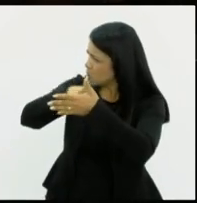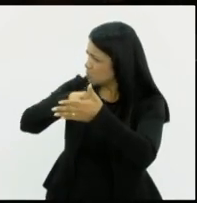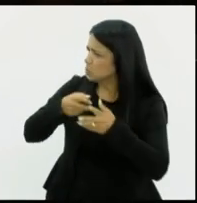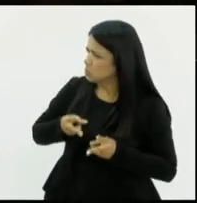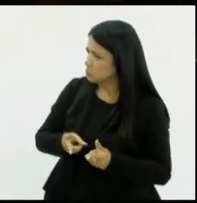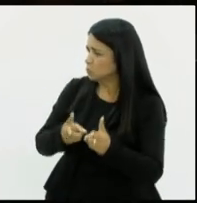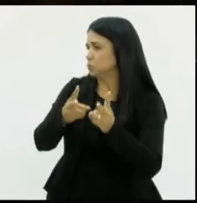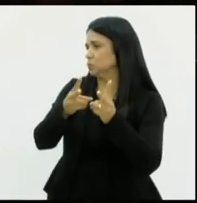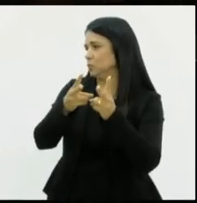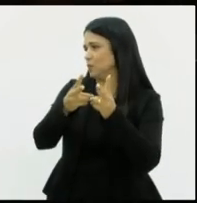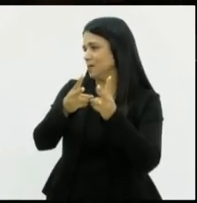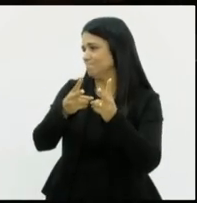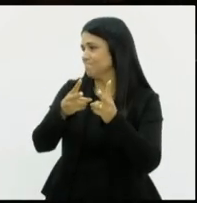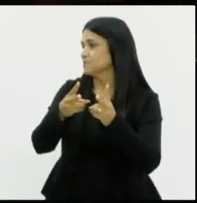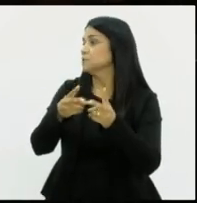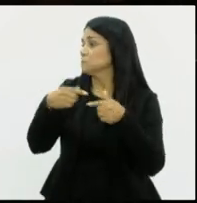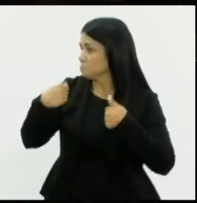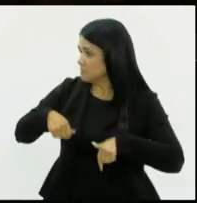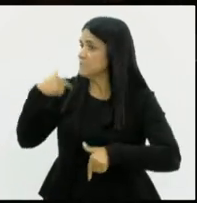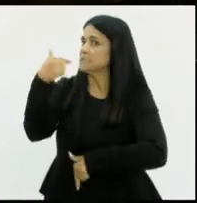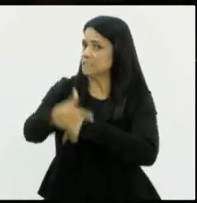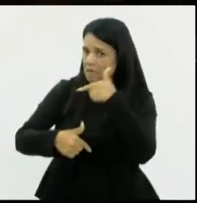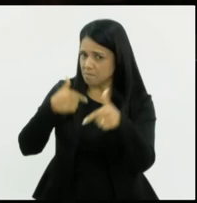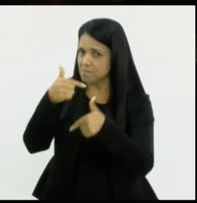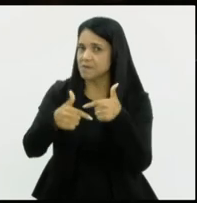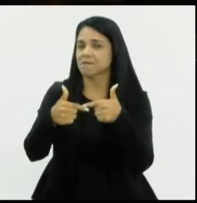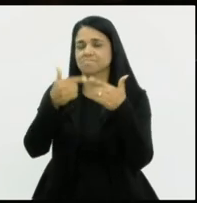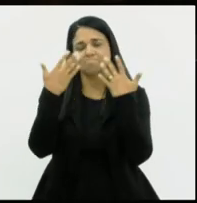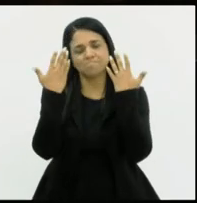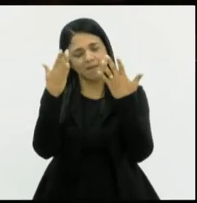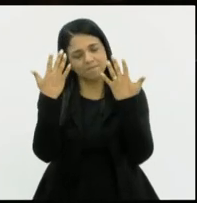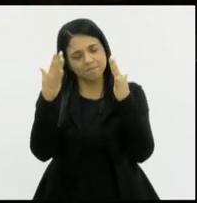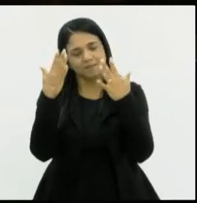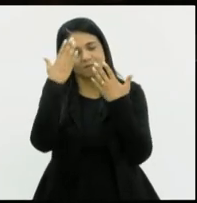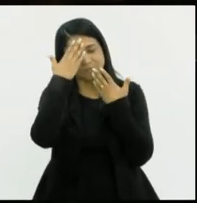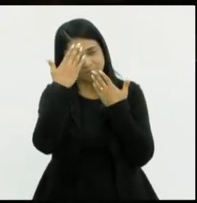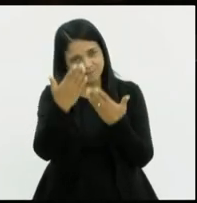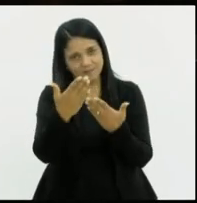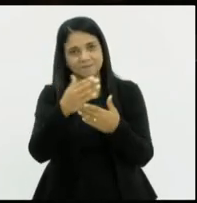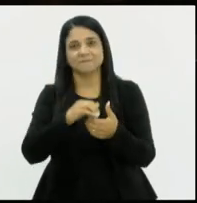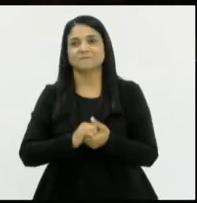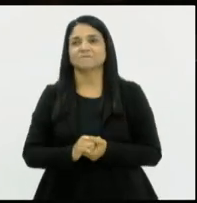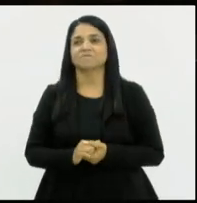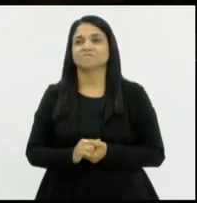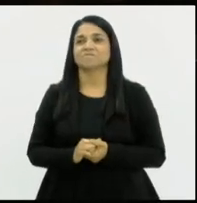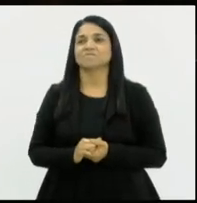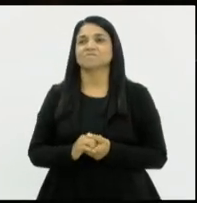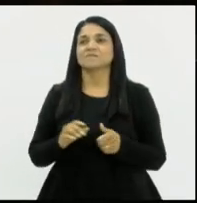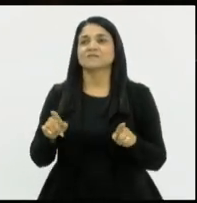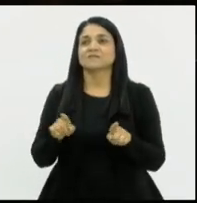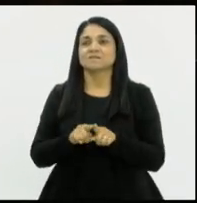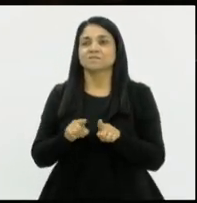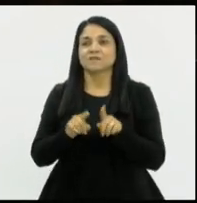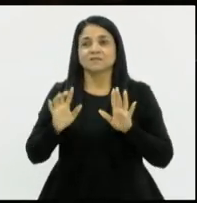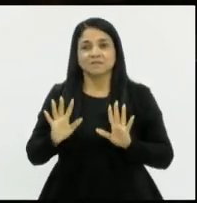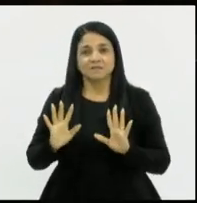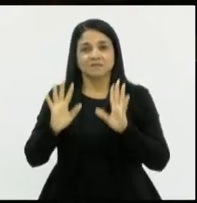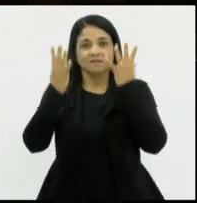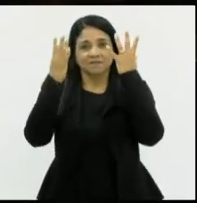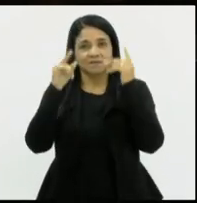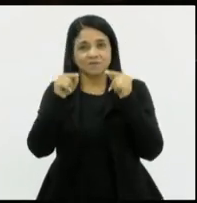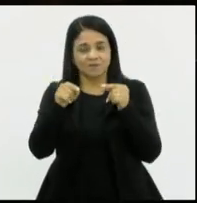mas nada resiste ao trabalho. Muito obrigada. Parabéns por tudo também. Quero saudar e parabenizar também,